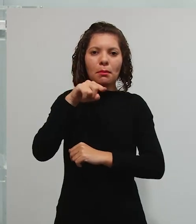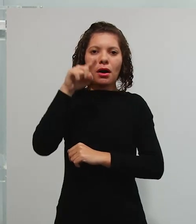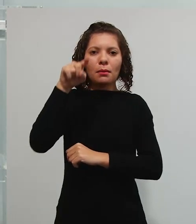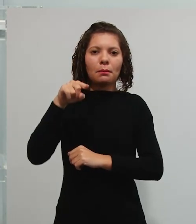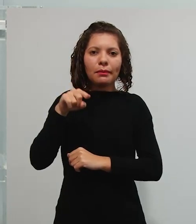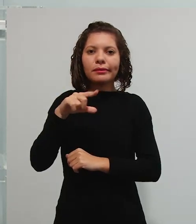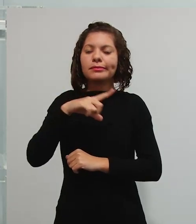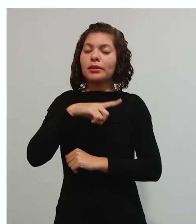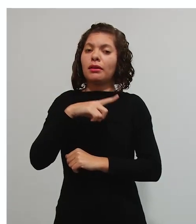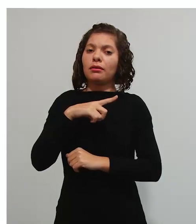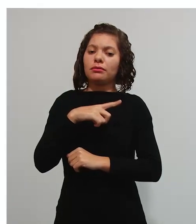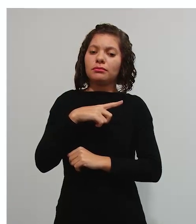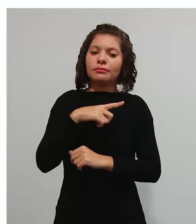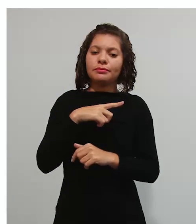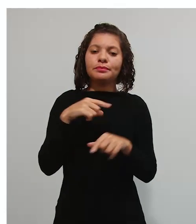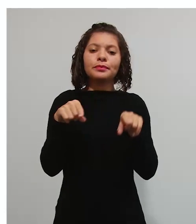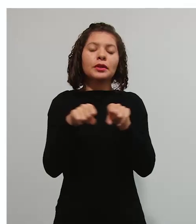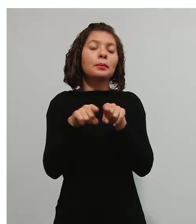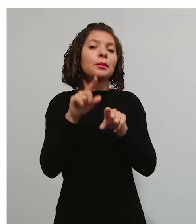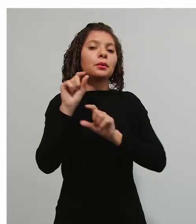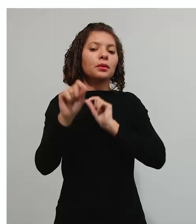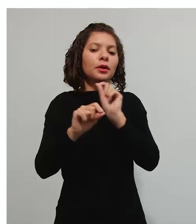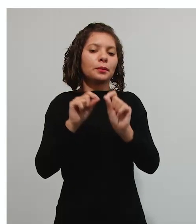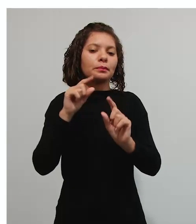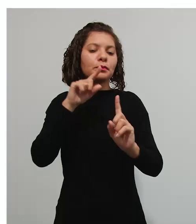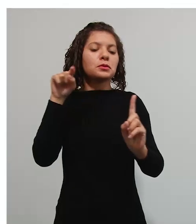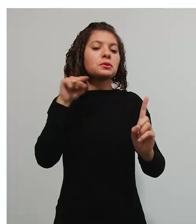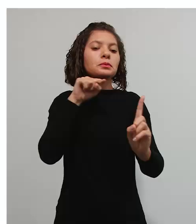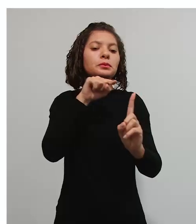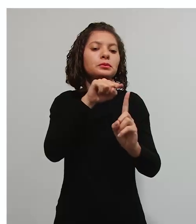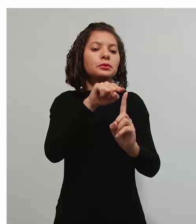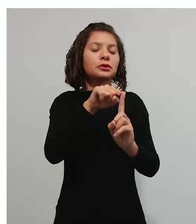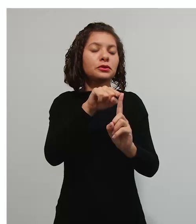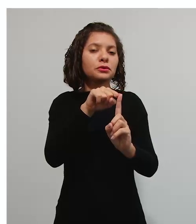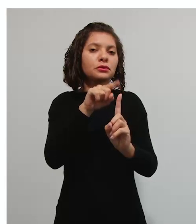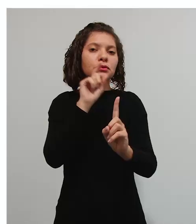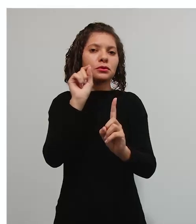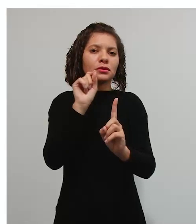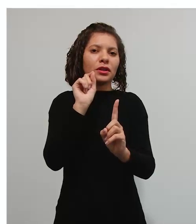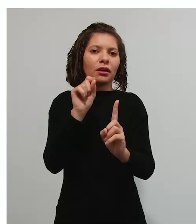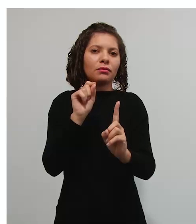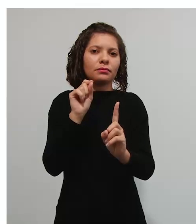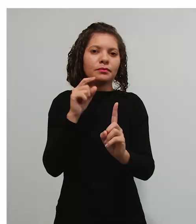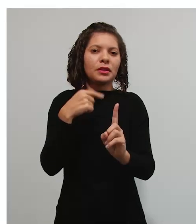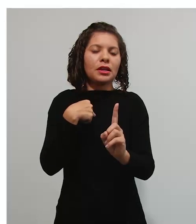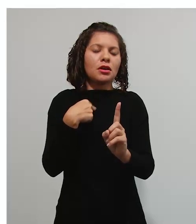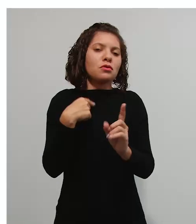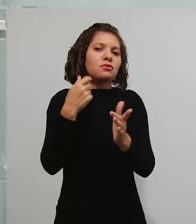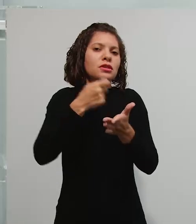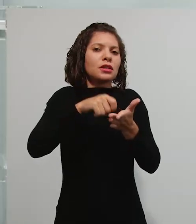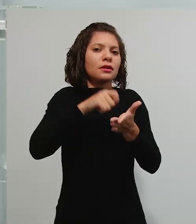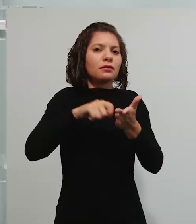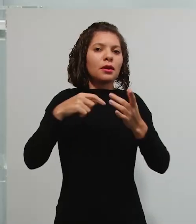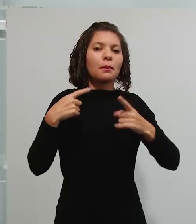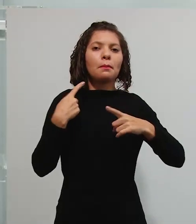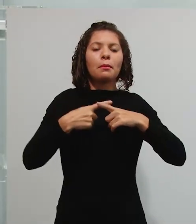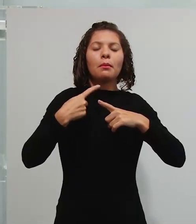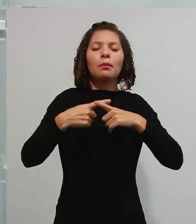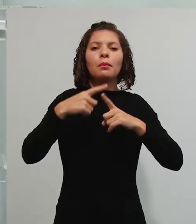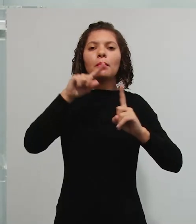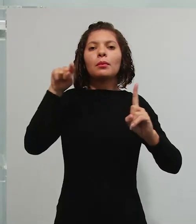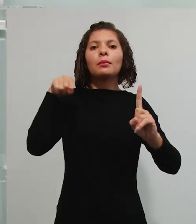Esses são os elementos de coesão. A intencionalidade, ou seja, com que intenção eu estou escrevendo este texto, com